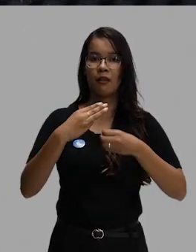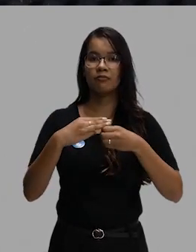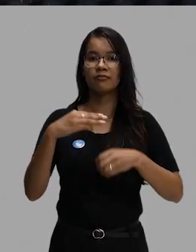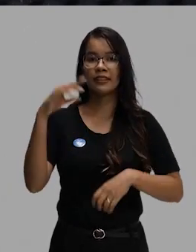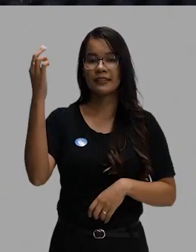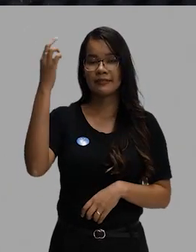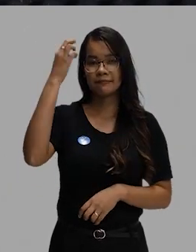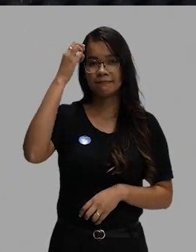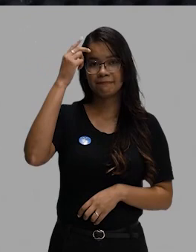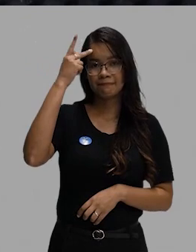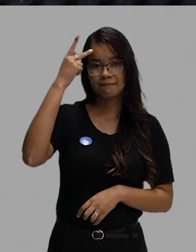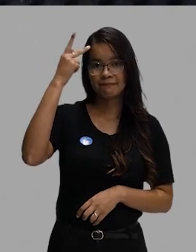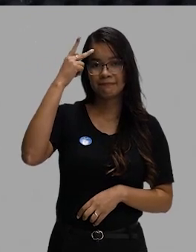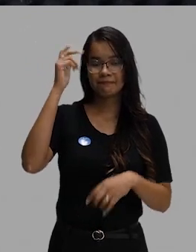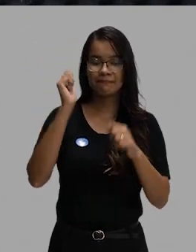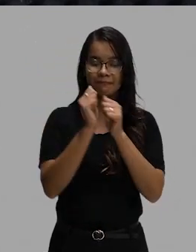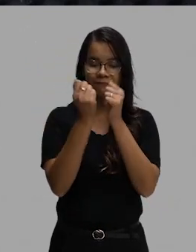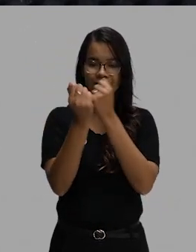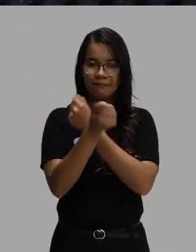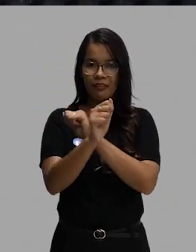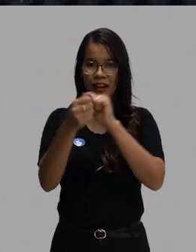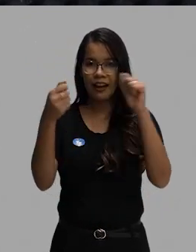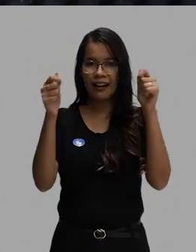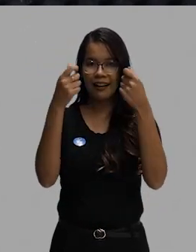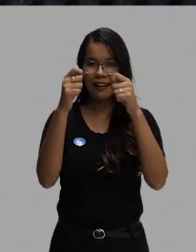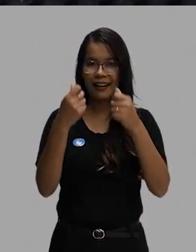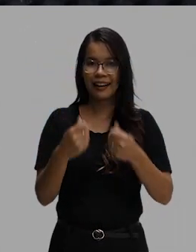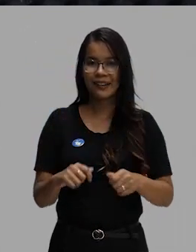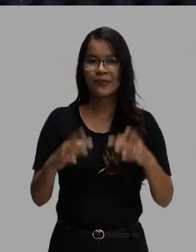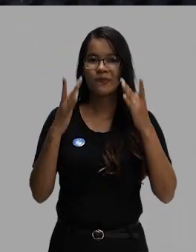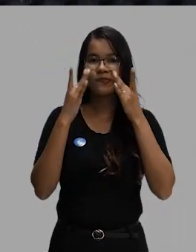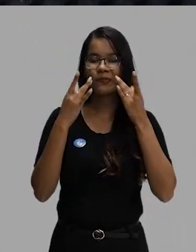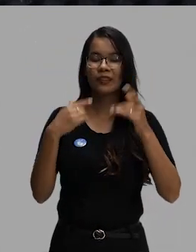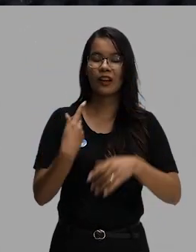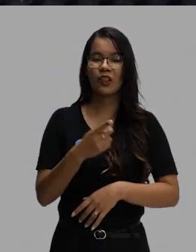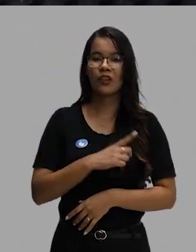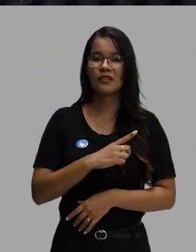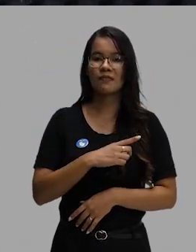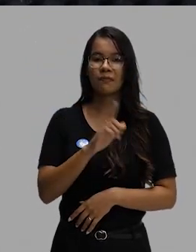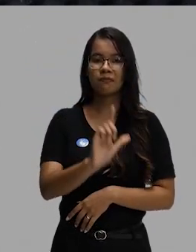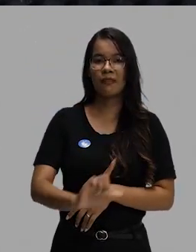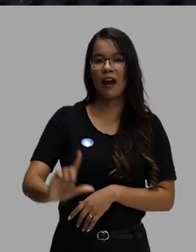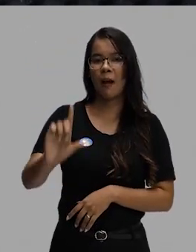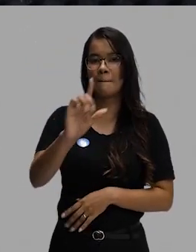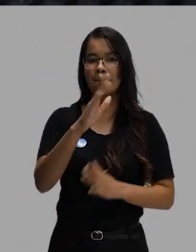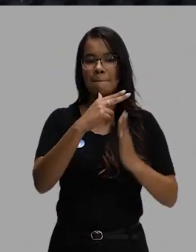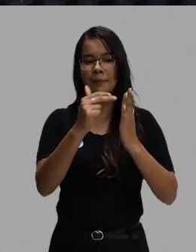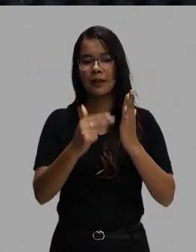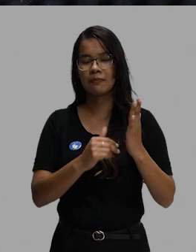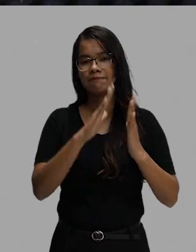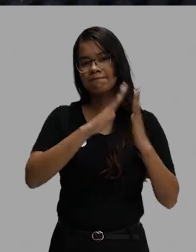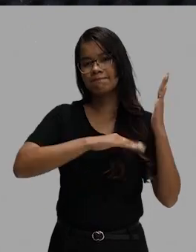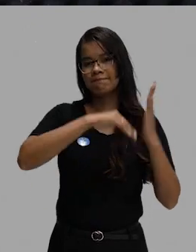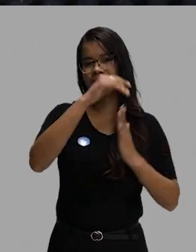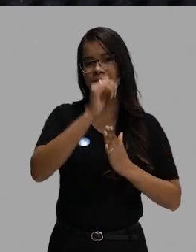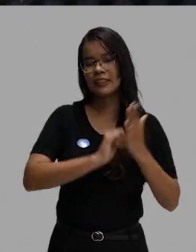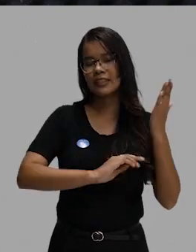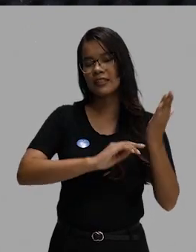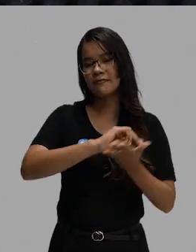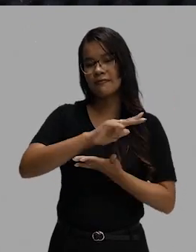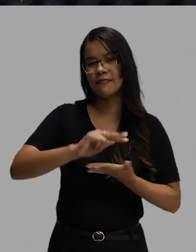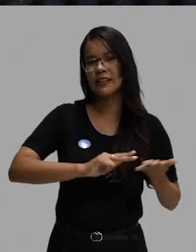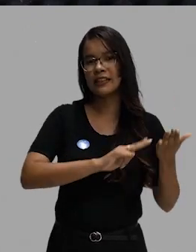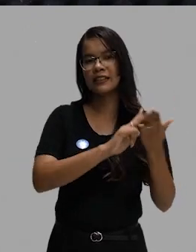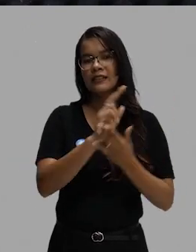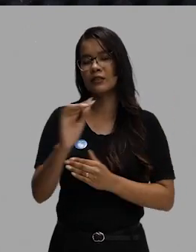com grandes artistas da nossa literatura, da pintura, da arte de forma geral, que trouxe esse